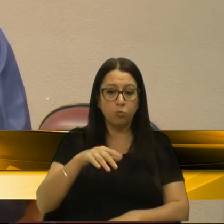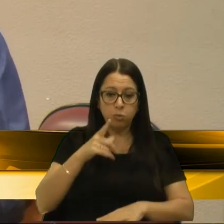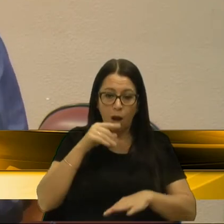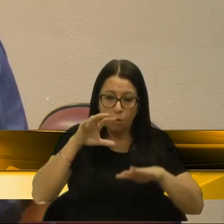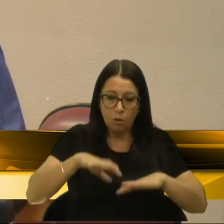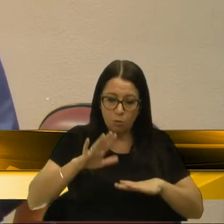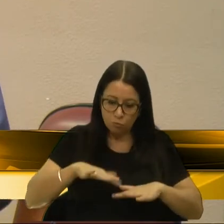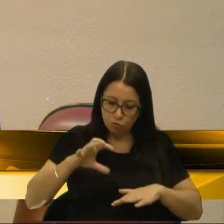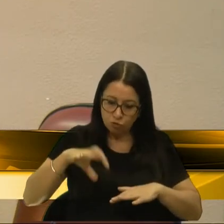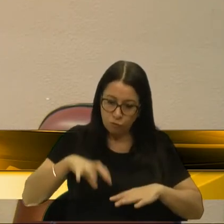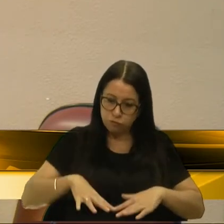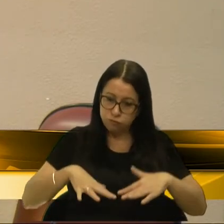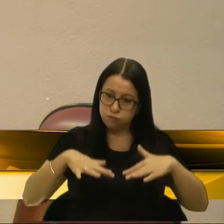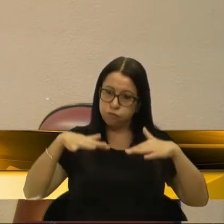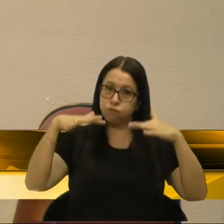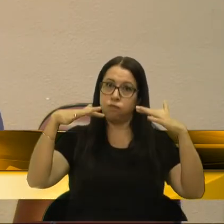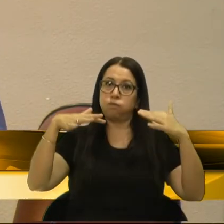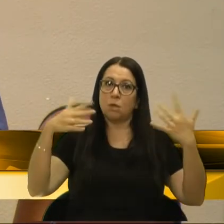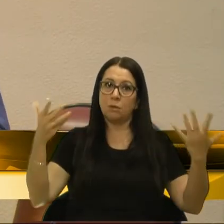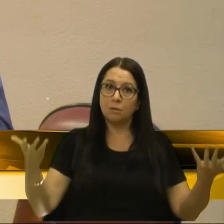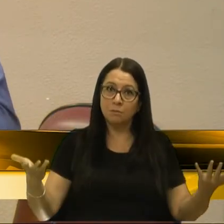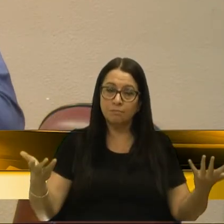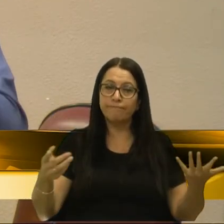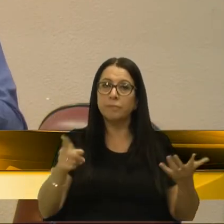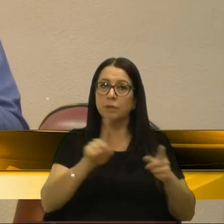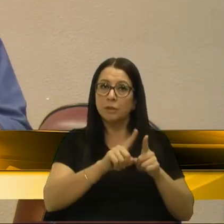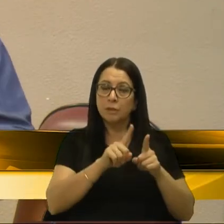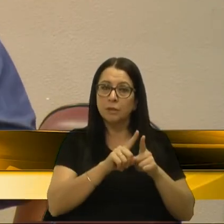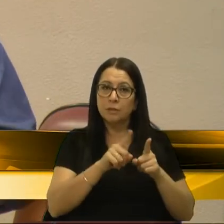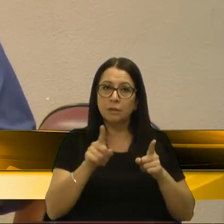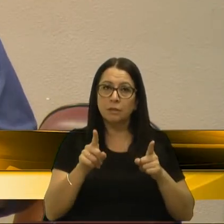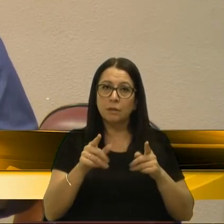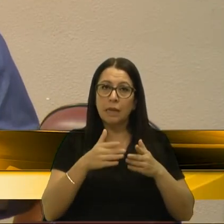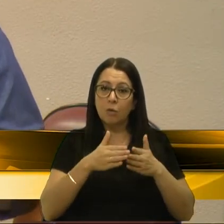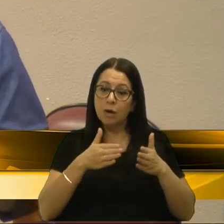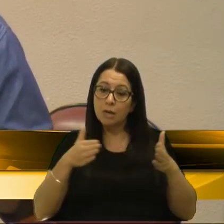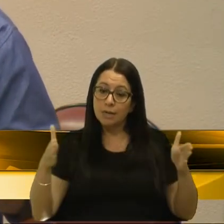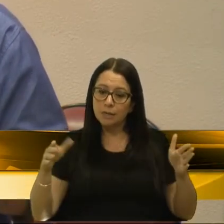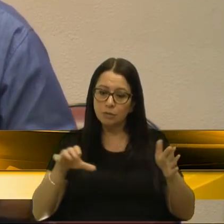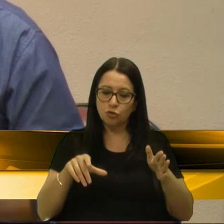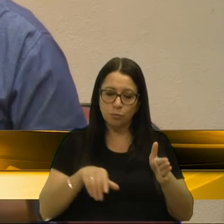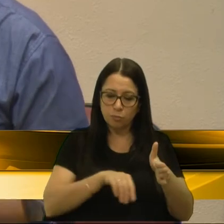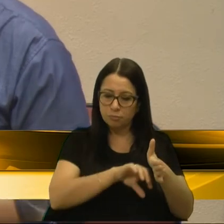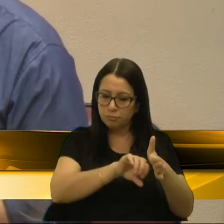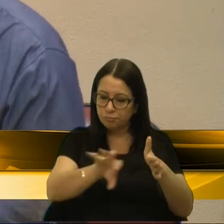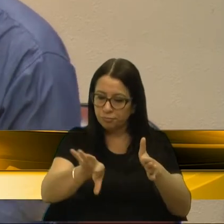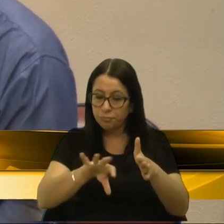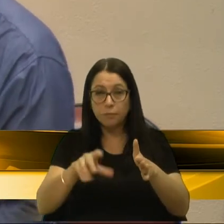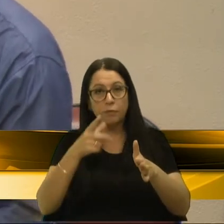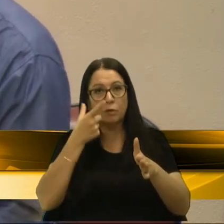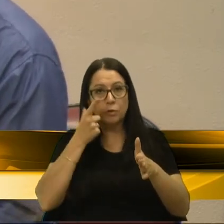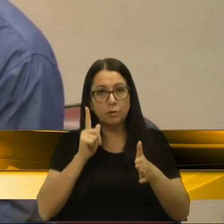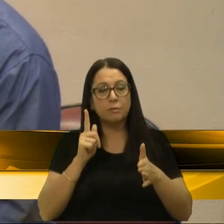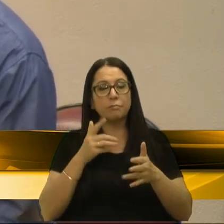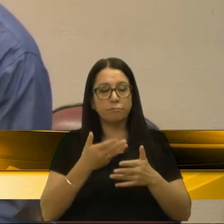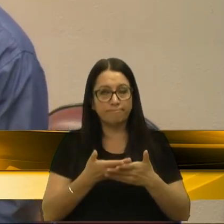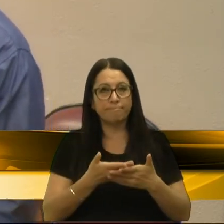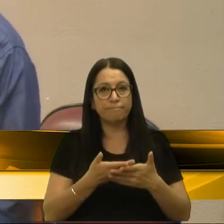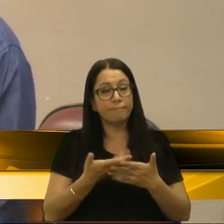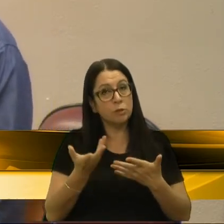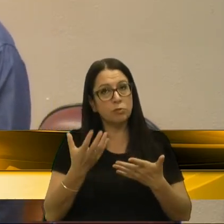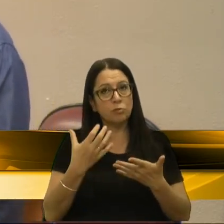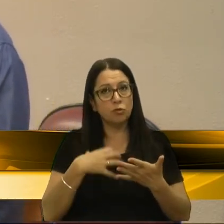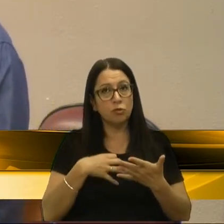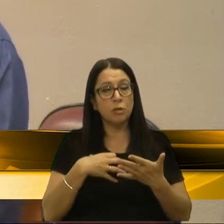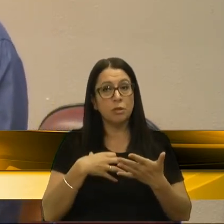rio lá, e eles estão, né, alargando aquela galeria, tá? Para nós ver se conseguimos, de uma vez